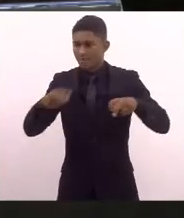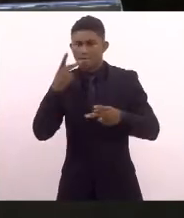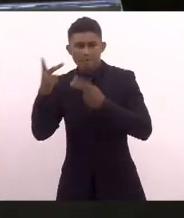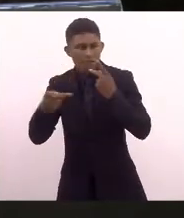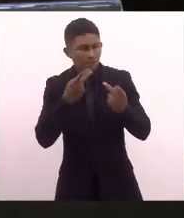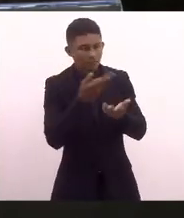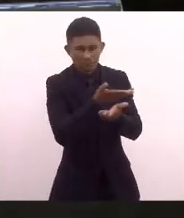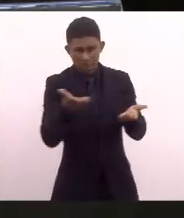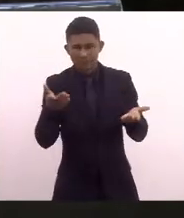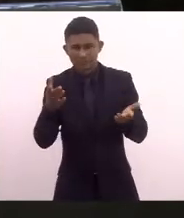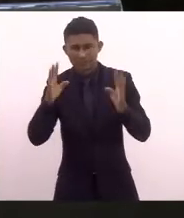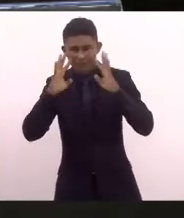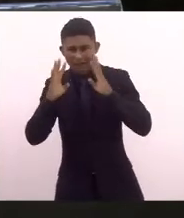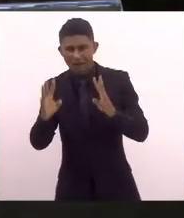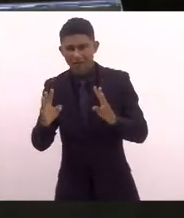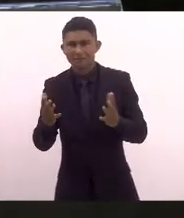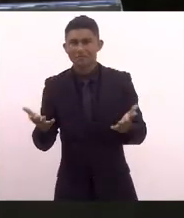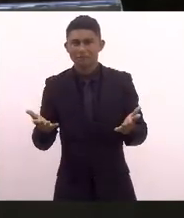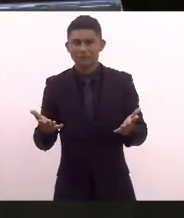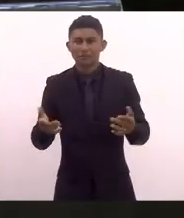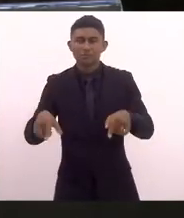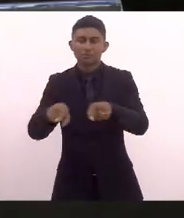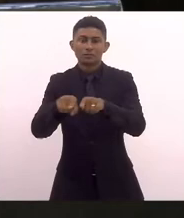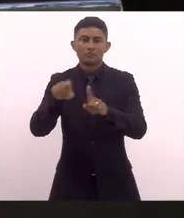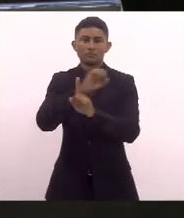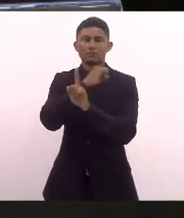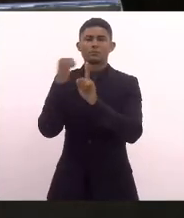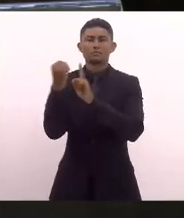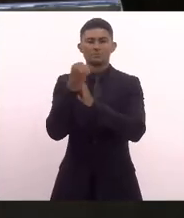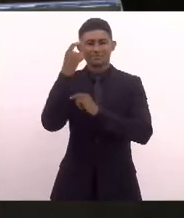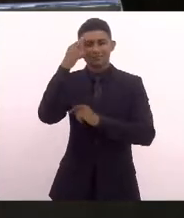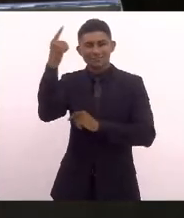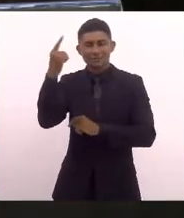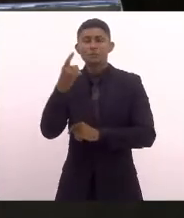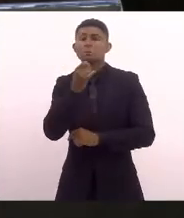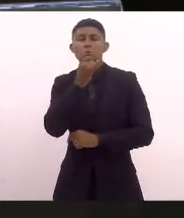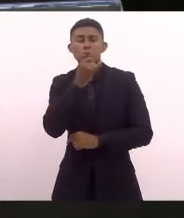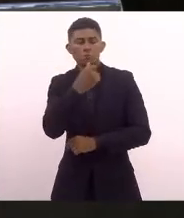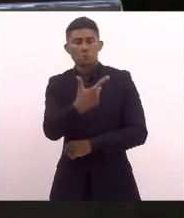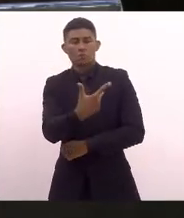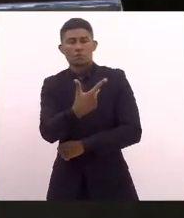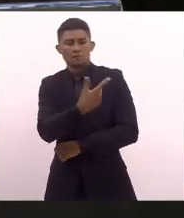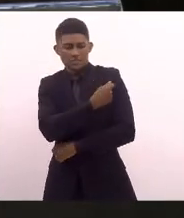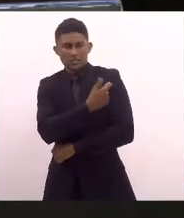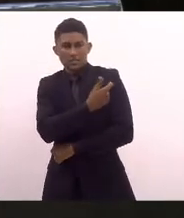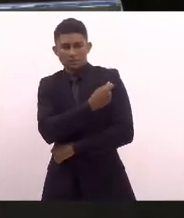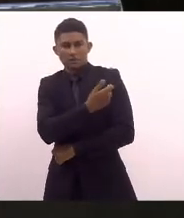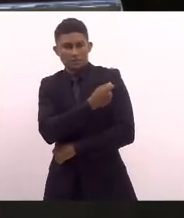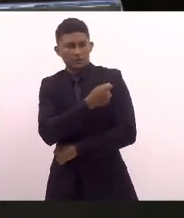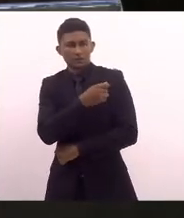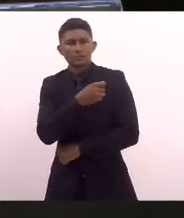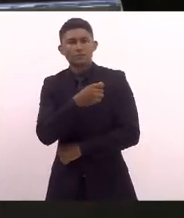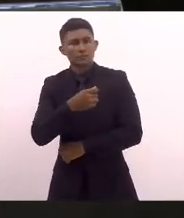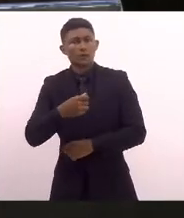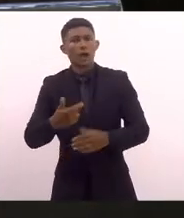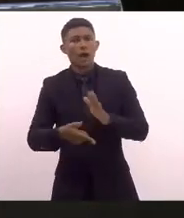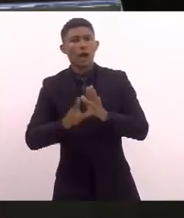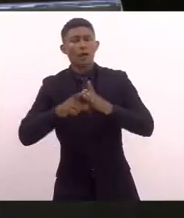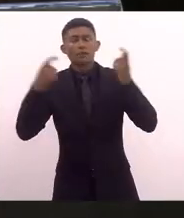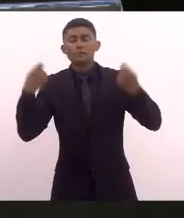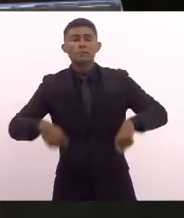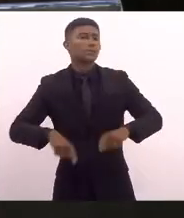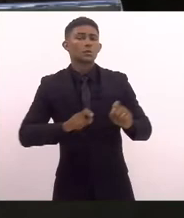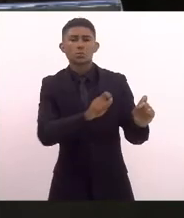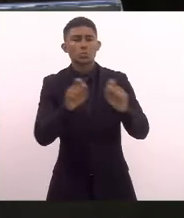aí, sociedade, para o vacinador precisa estar vacinado. Foi assim que a gente